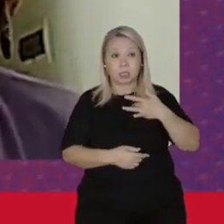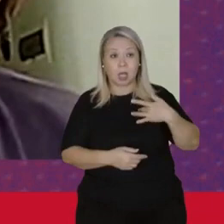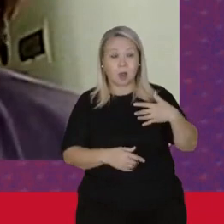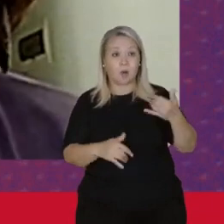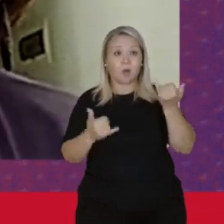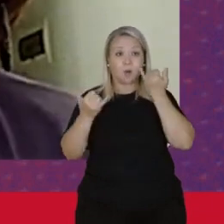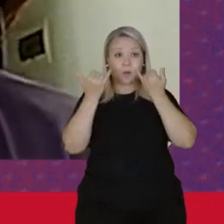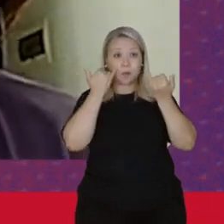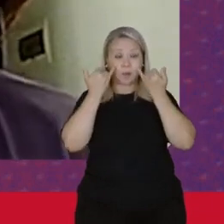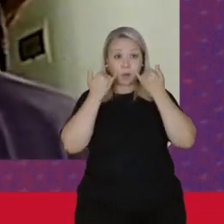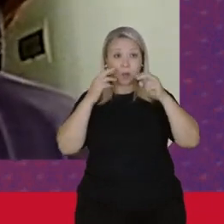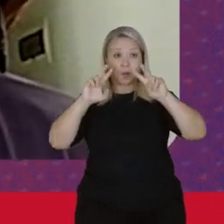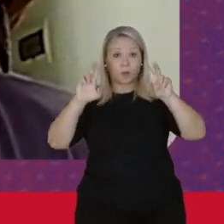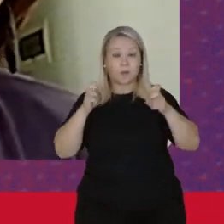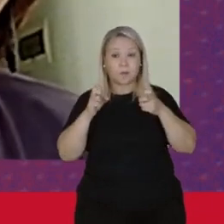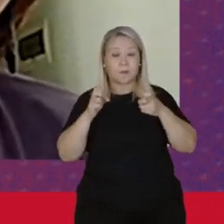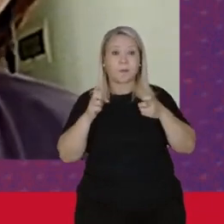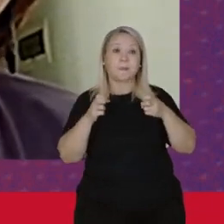sobre